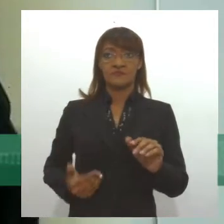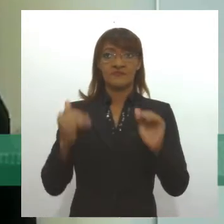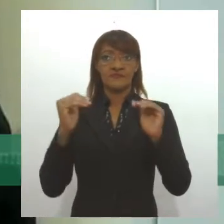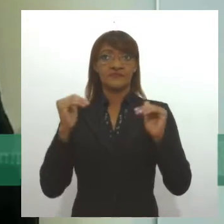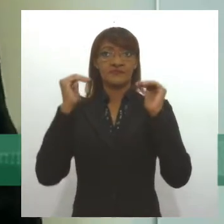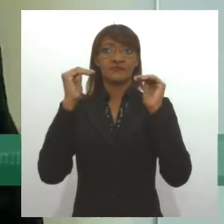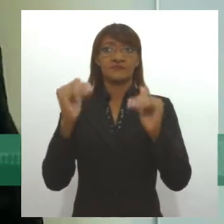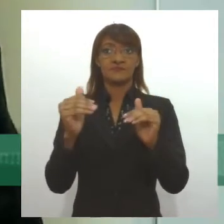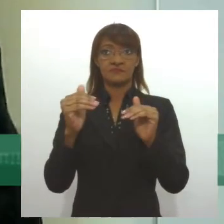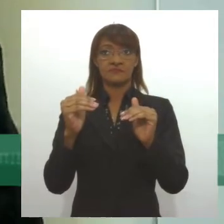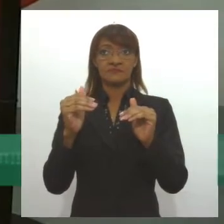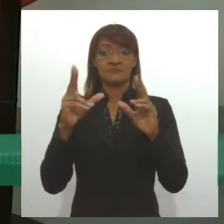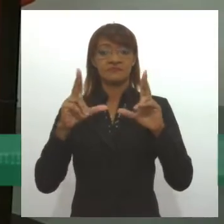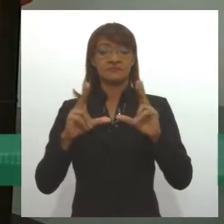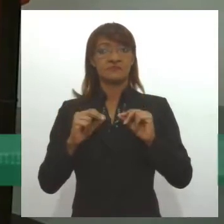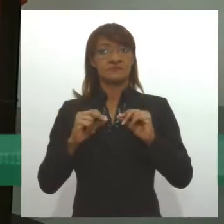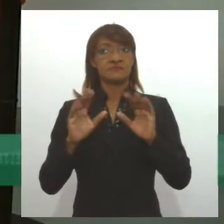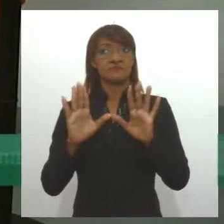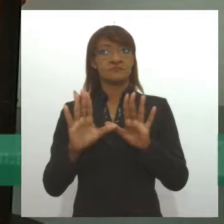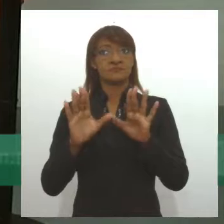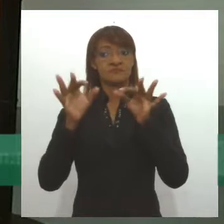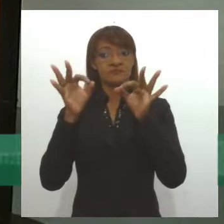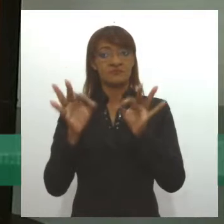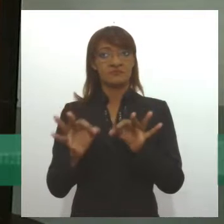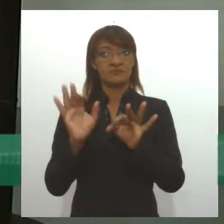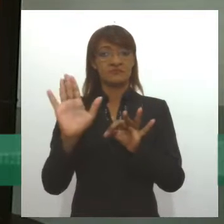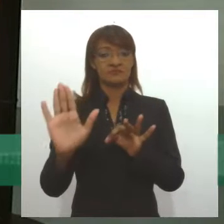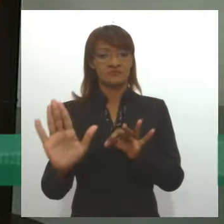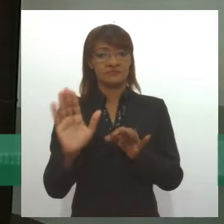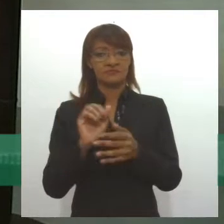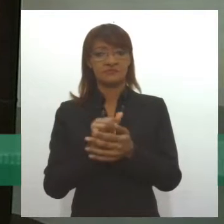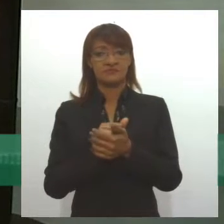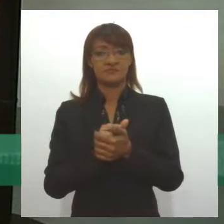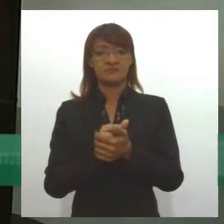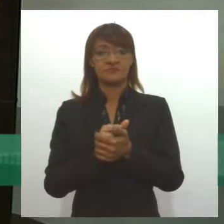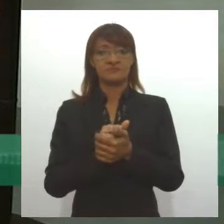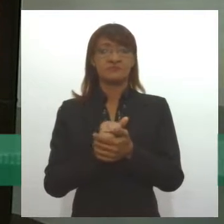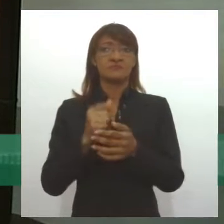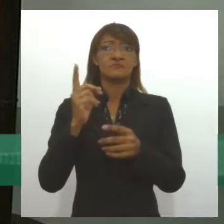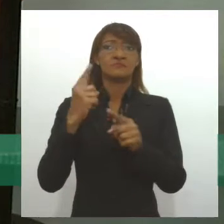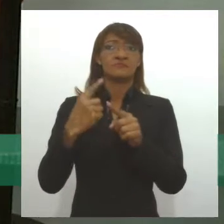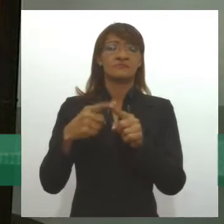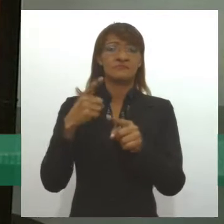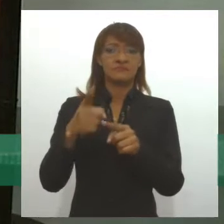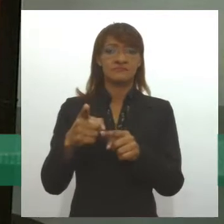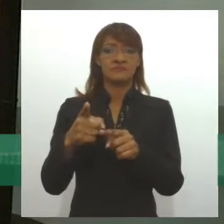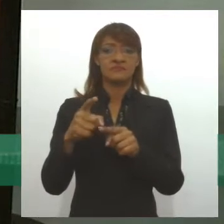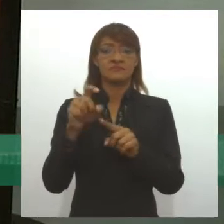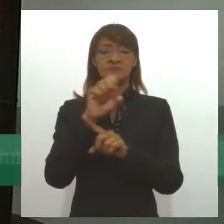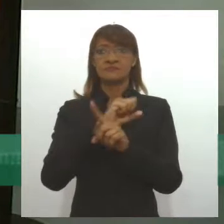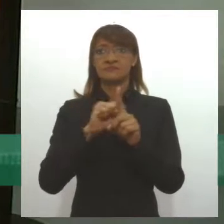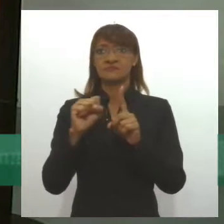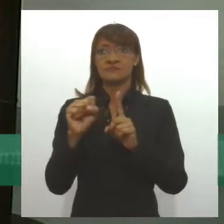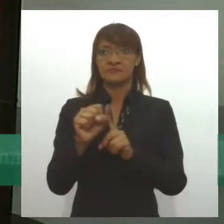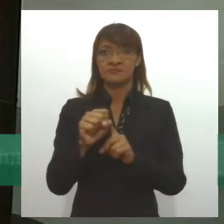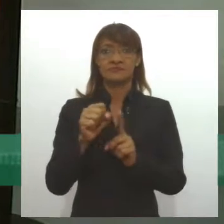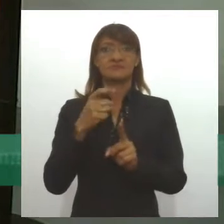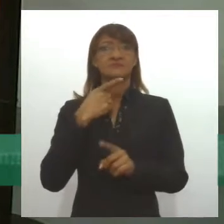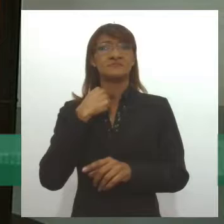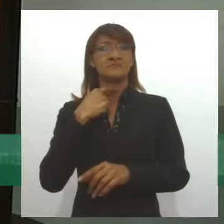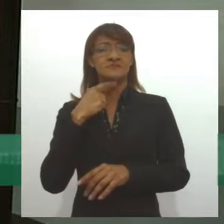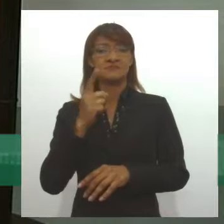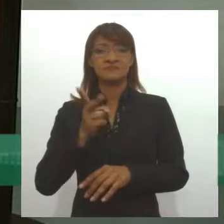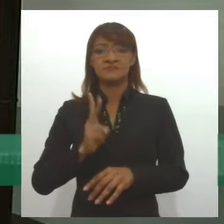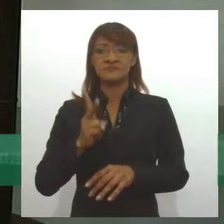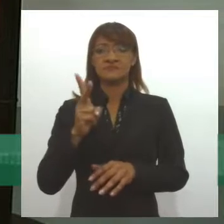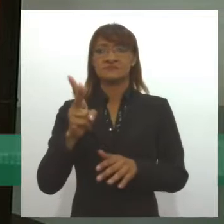isso que nós fizemos. É possível dizer que esse é um anseio antigo aí da sociedade, né? Que questiona quando a